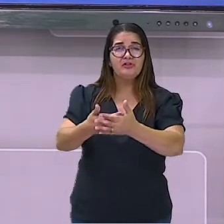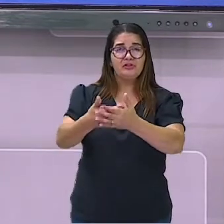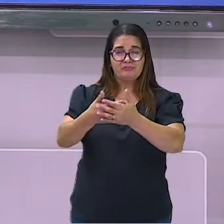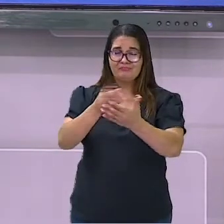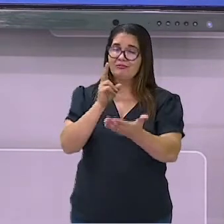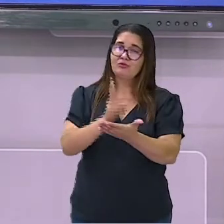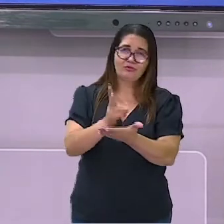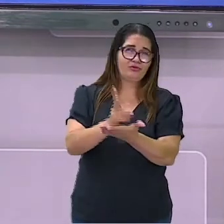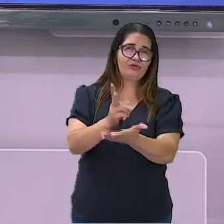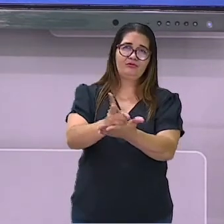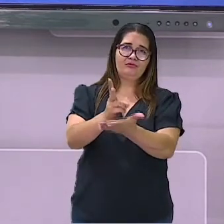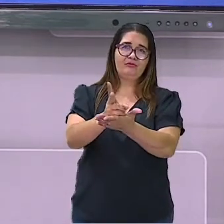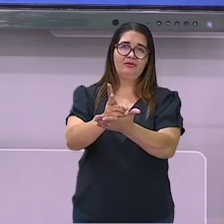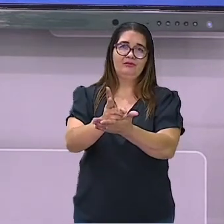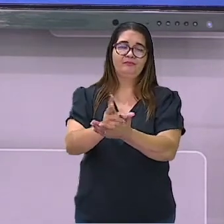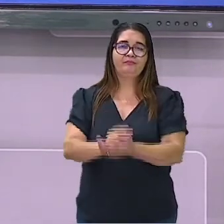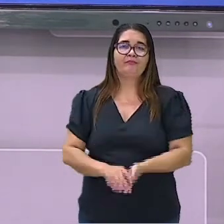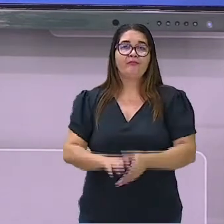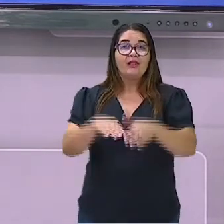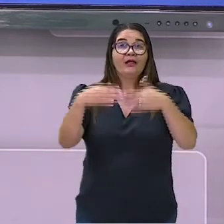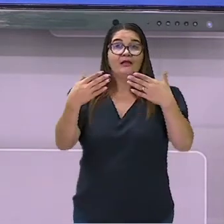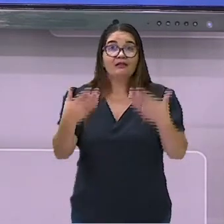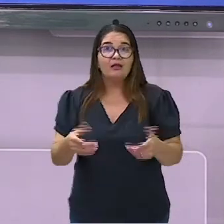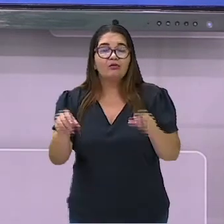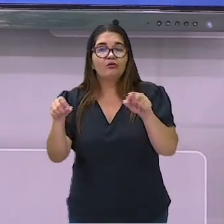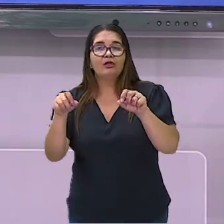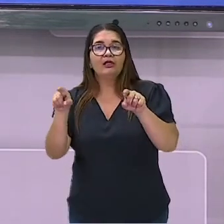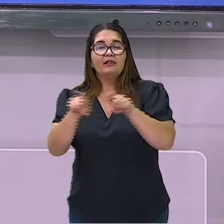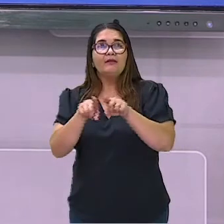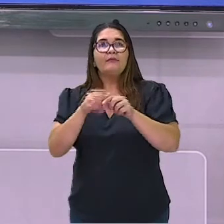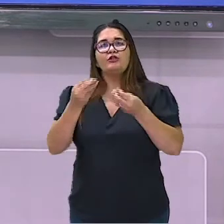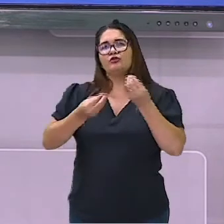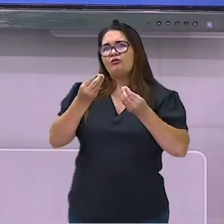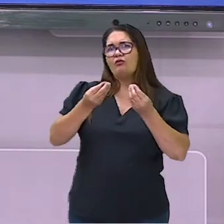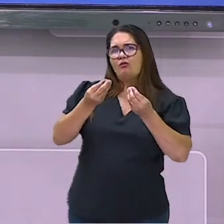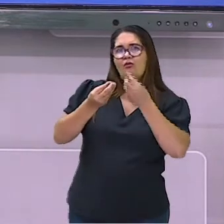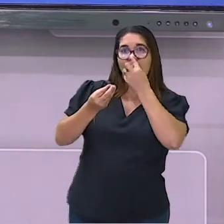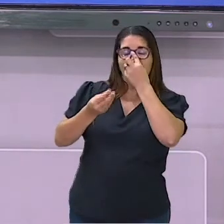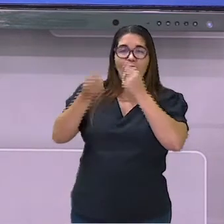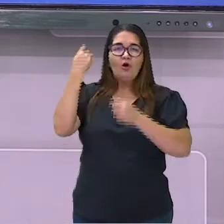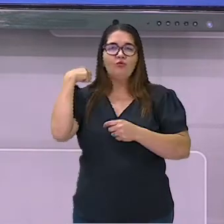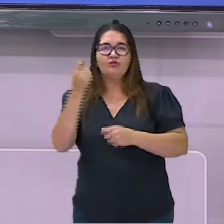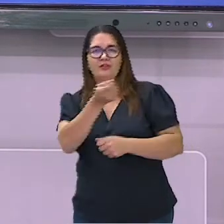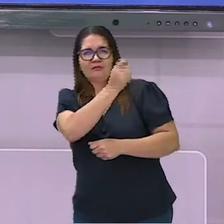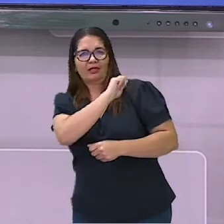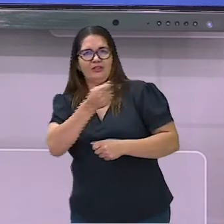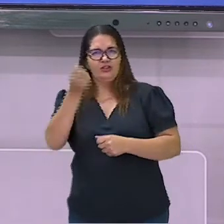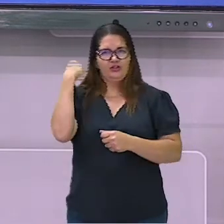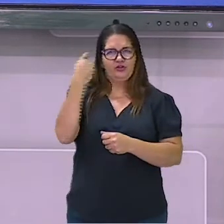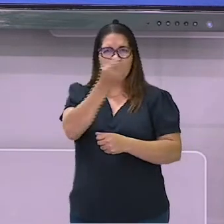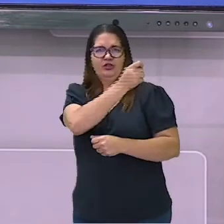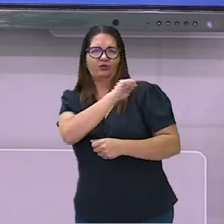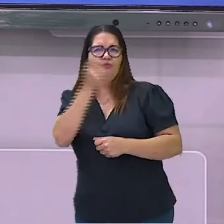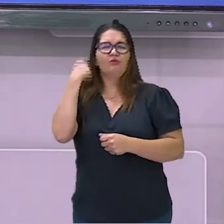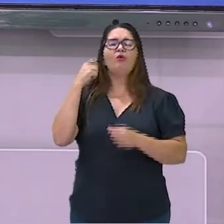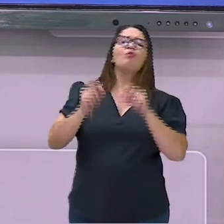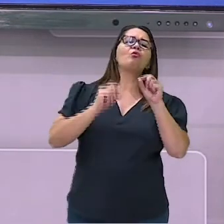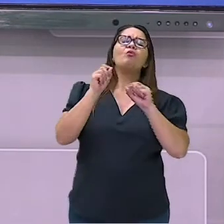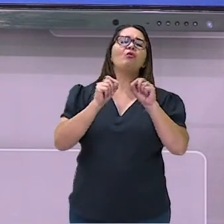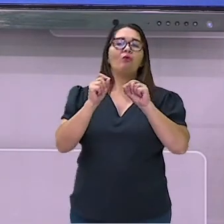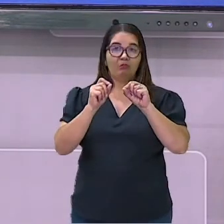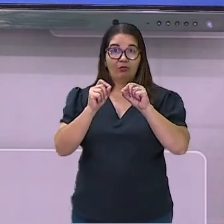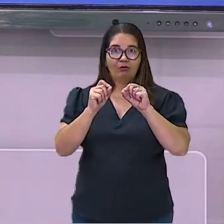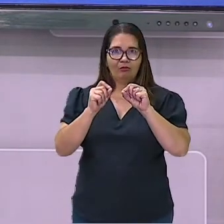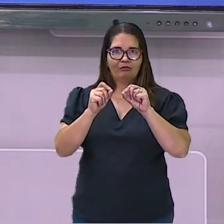cotidiano dos escravos no Brasil. Eles eram aplicados para punir os escravizados, desobedientes e para servir de